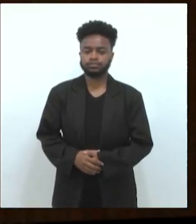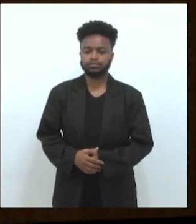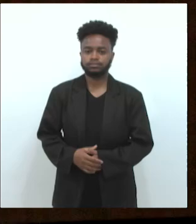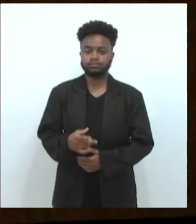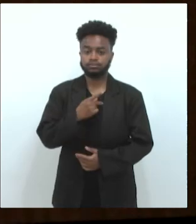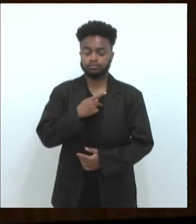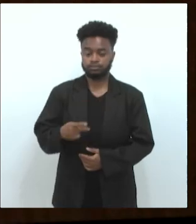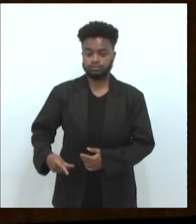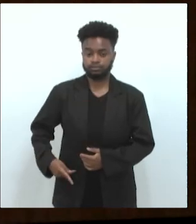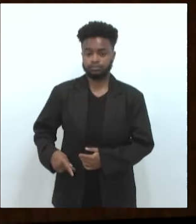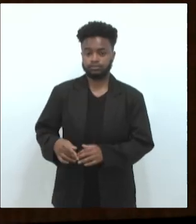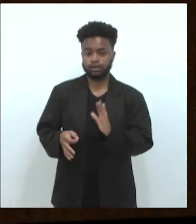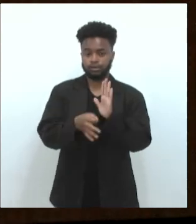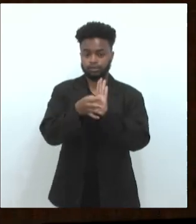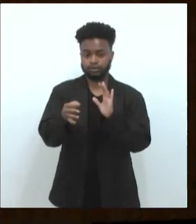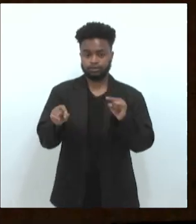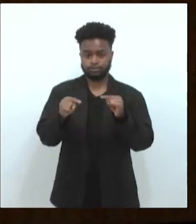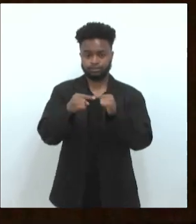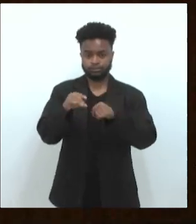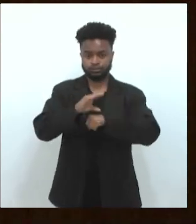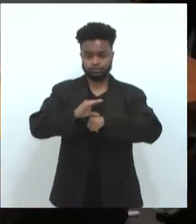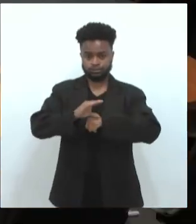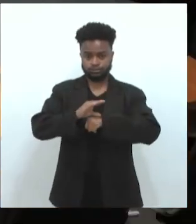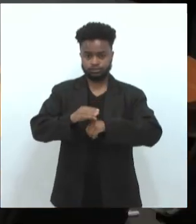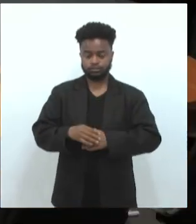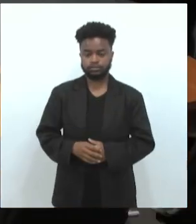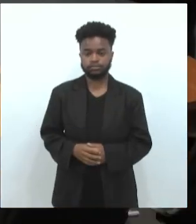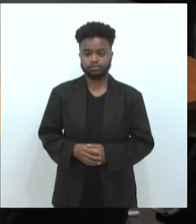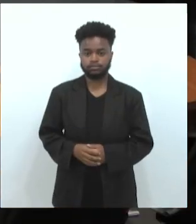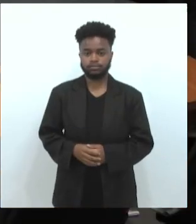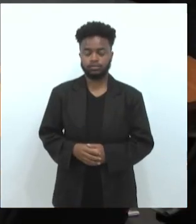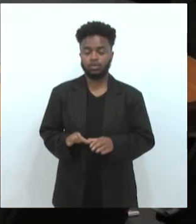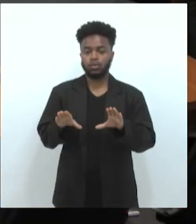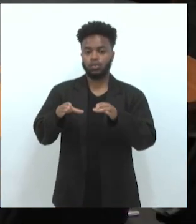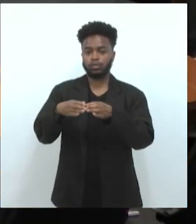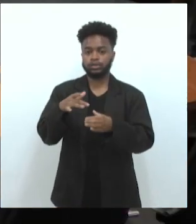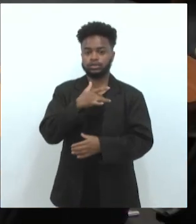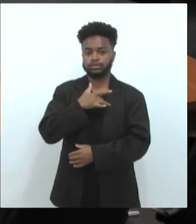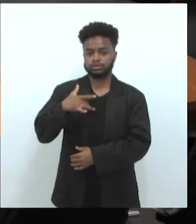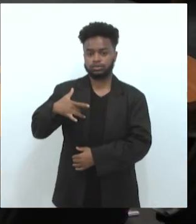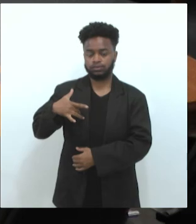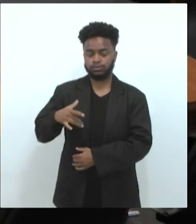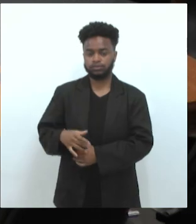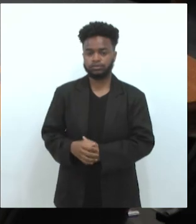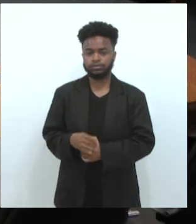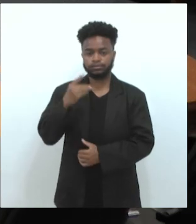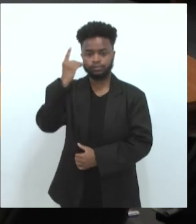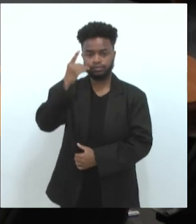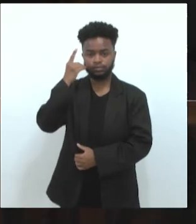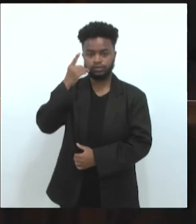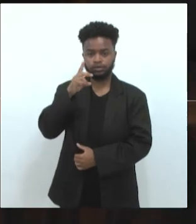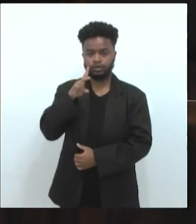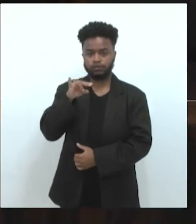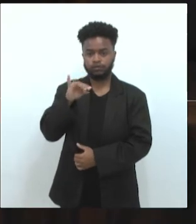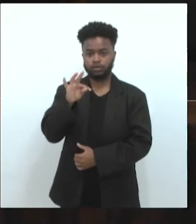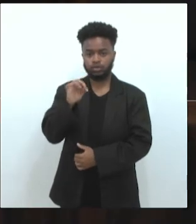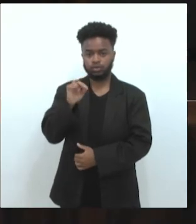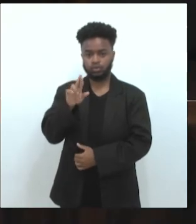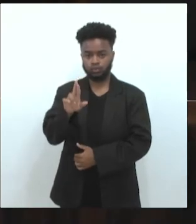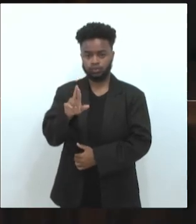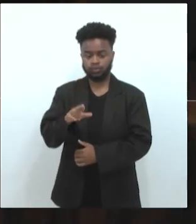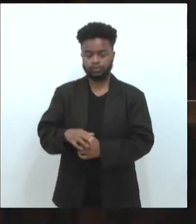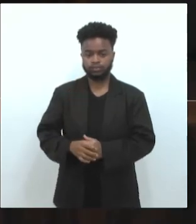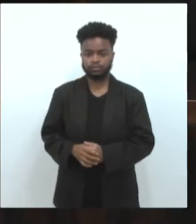Presidente, o parecer é pela constitucionalidade. Pela Comissão de Saúde, deputado Vitor Júnior,